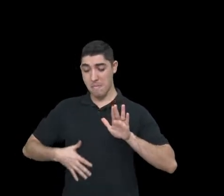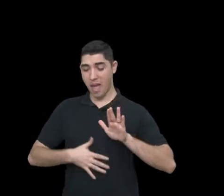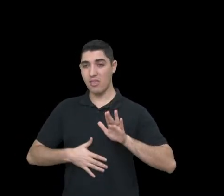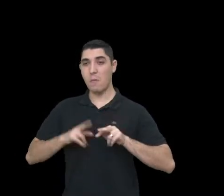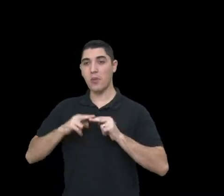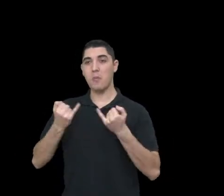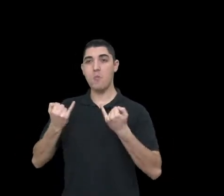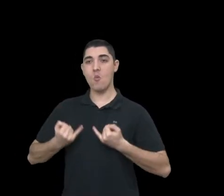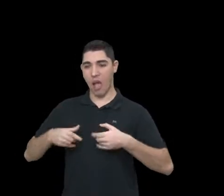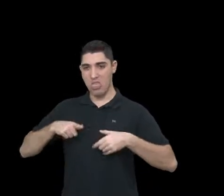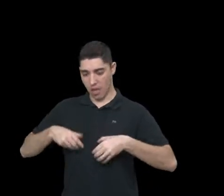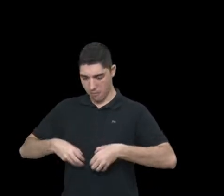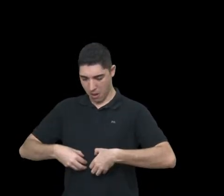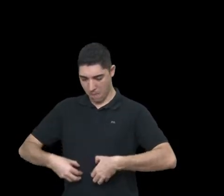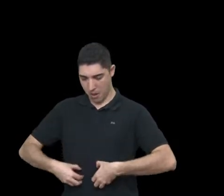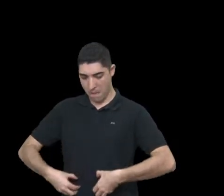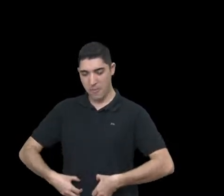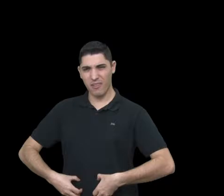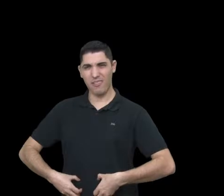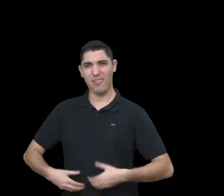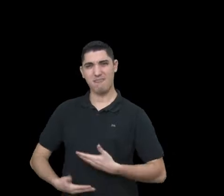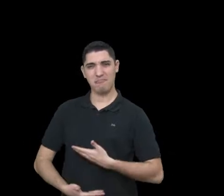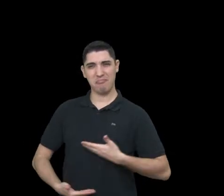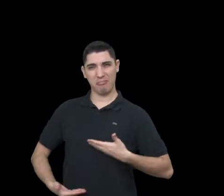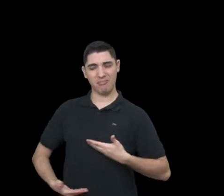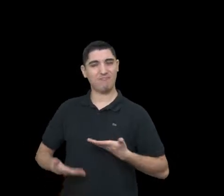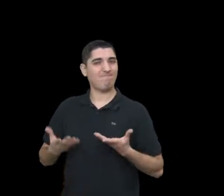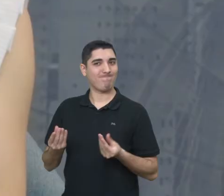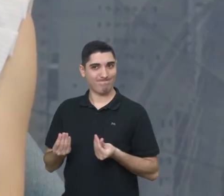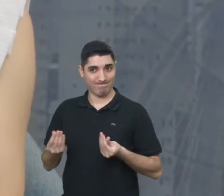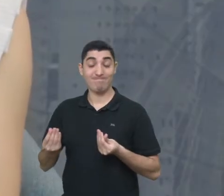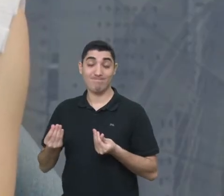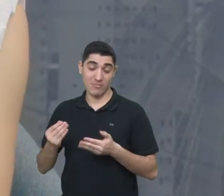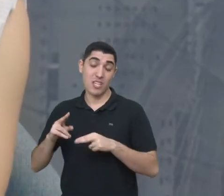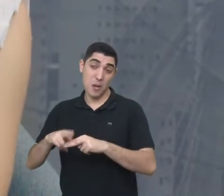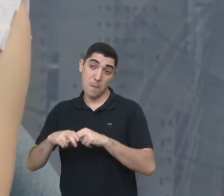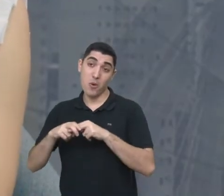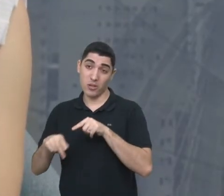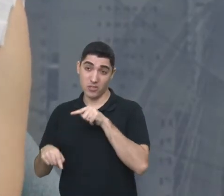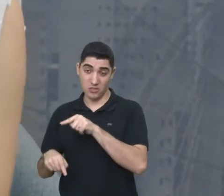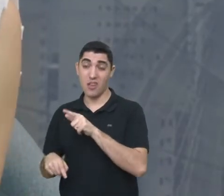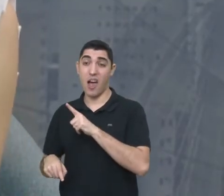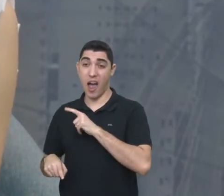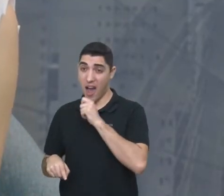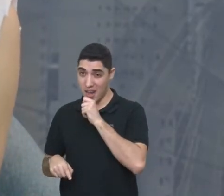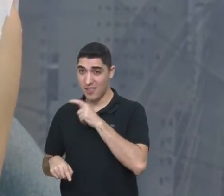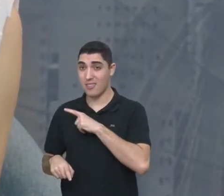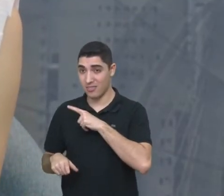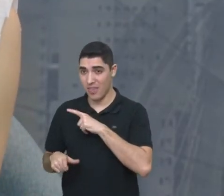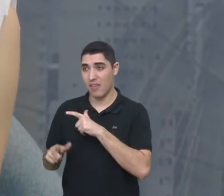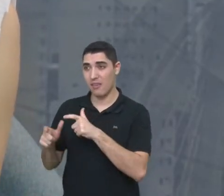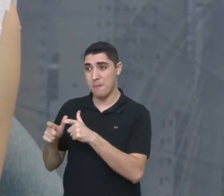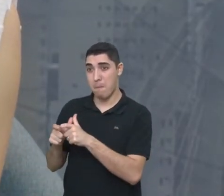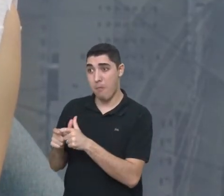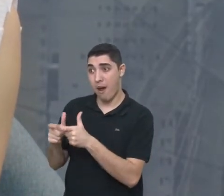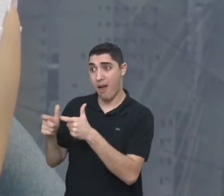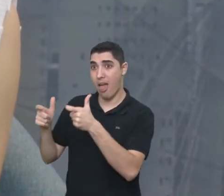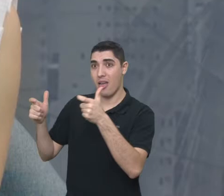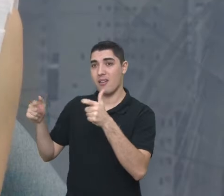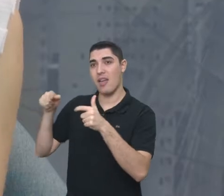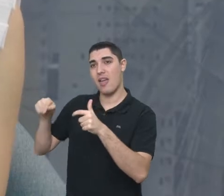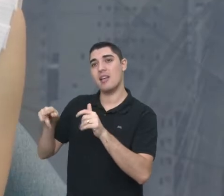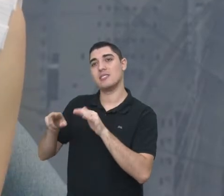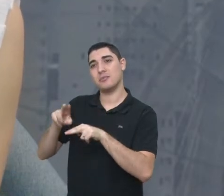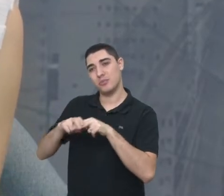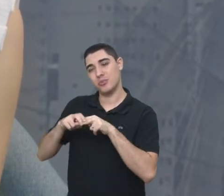com essas calças são pessoas que fizeram essa cirurgia. Então, ao mesmo tempo, nesse lado também tem crescido muito